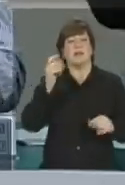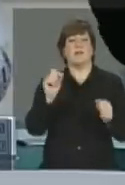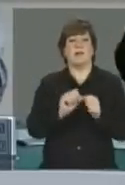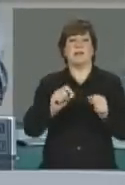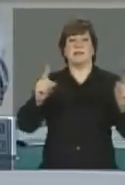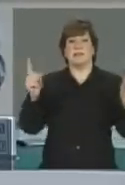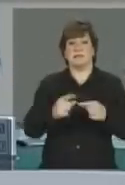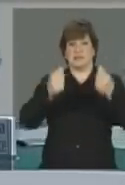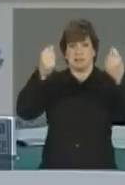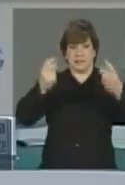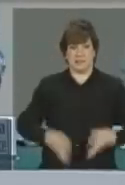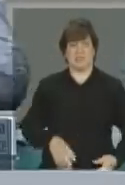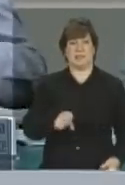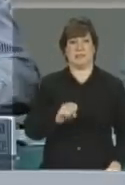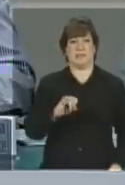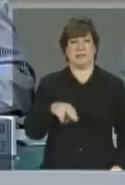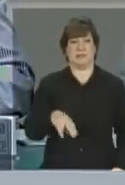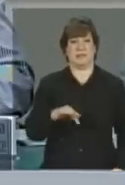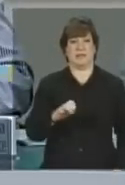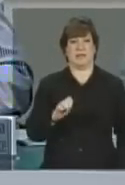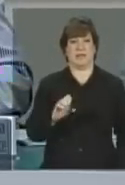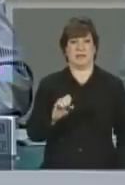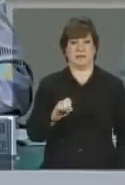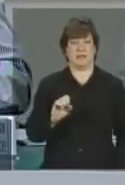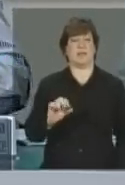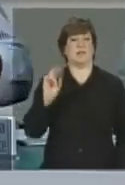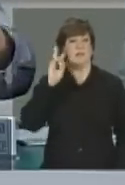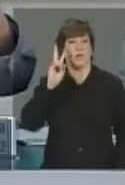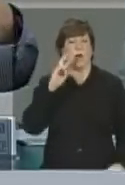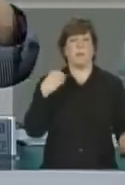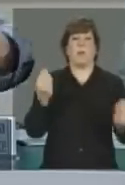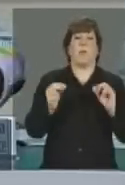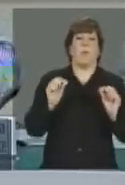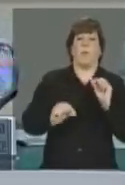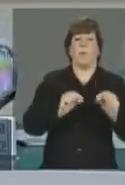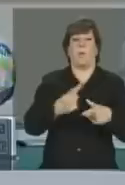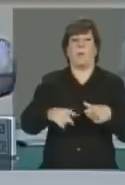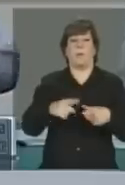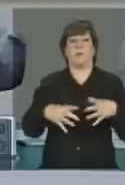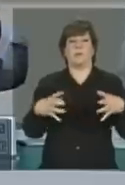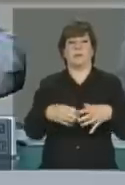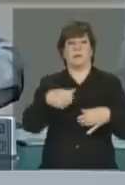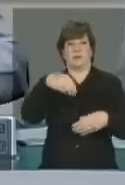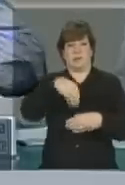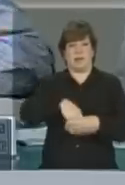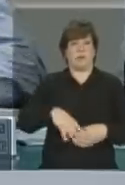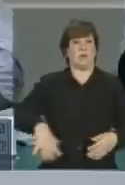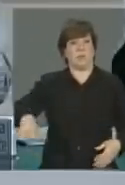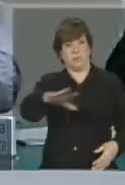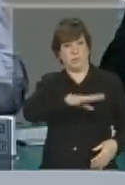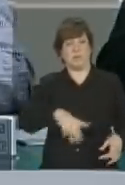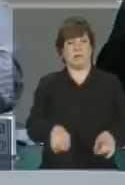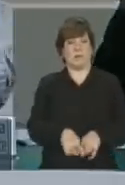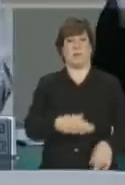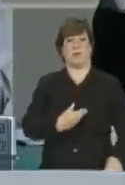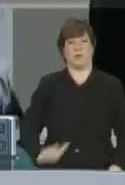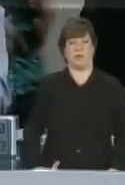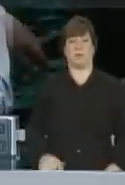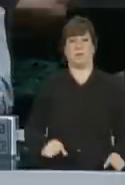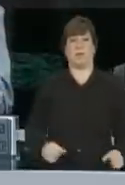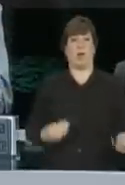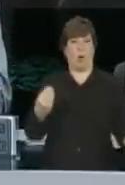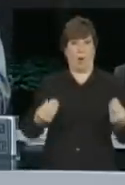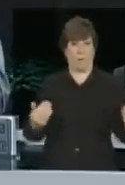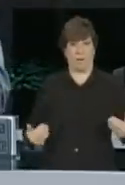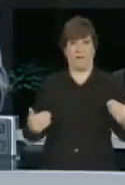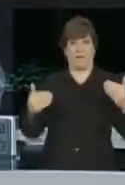não estão só no Congresso, na sociedade brasileira, também estão no governo. Quer dizer, a maneira de avançar a partir de uma